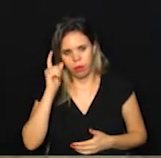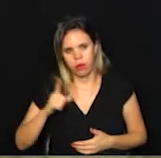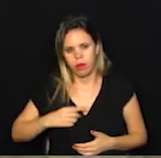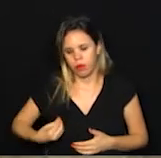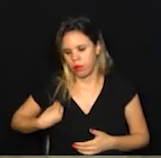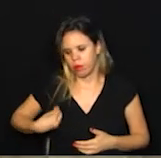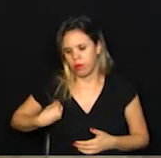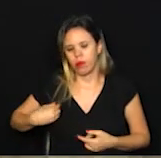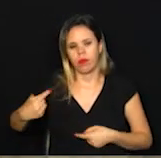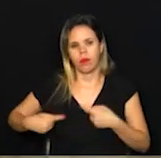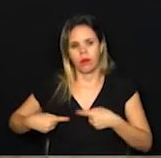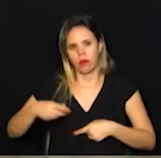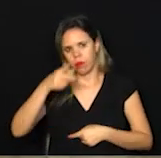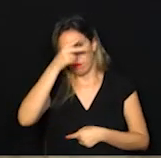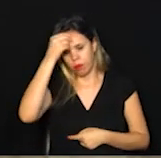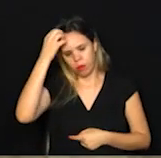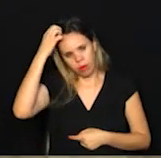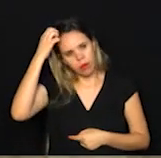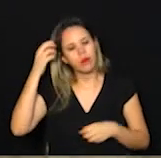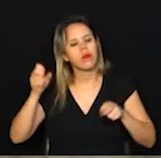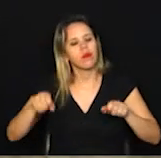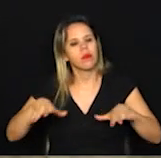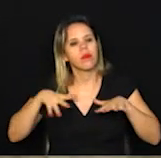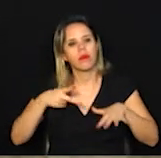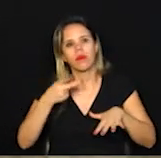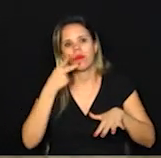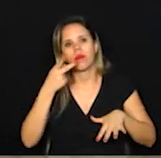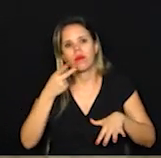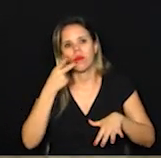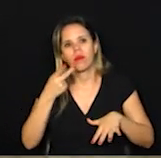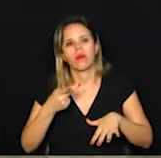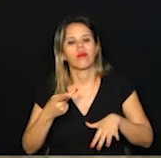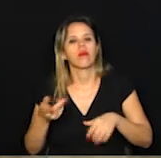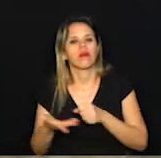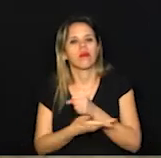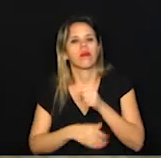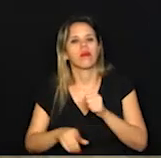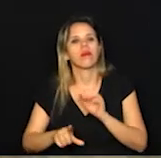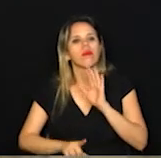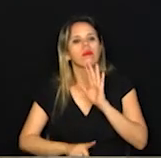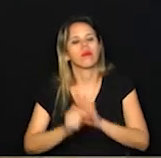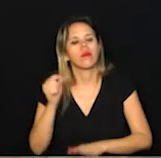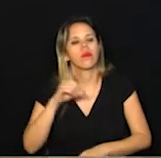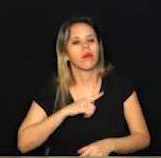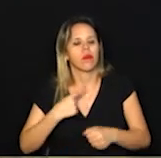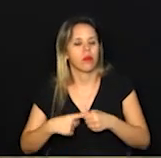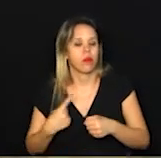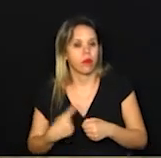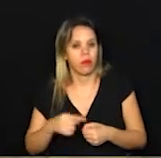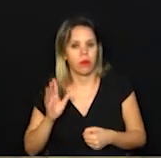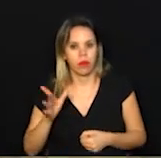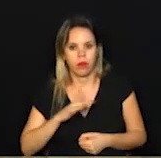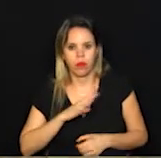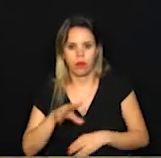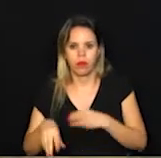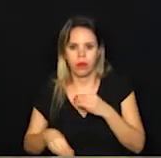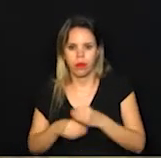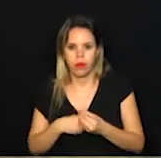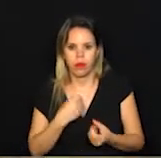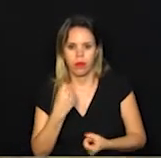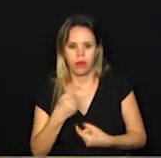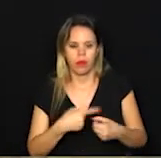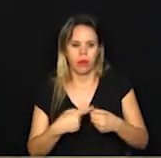tivemos um debate público para falar sobre a renda básica municipal que já está implementado em